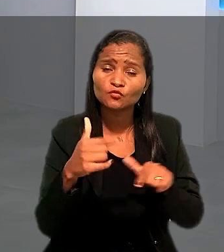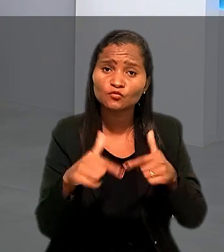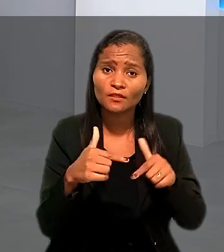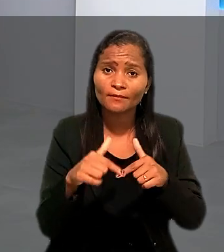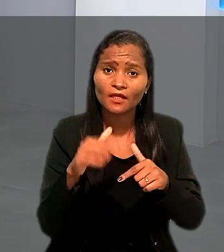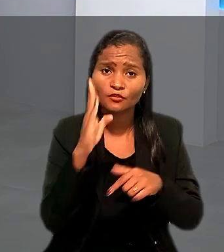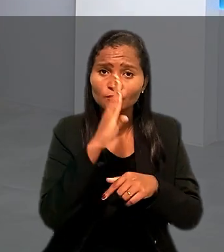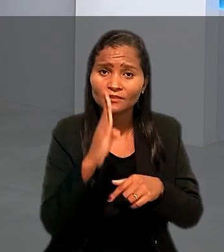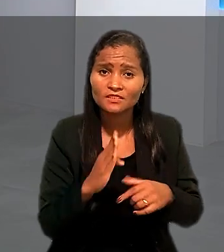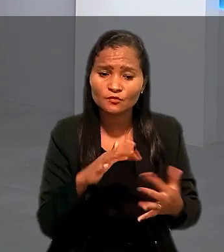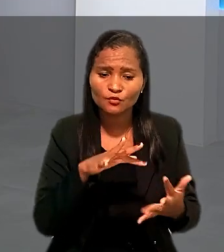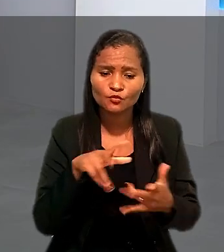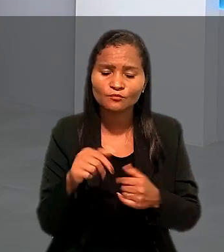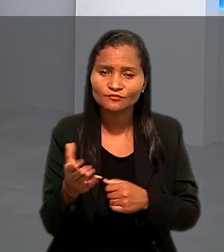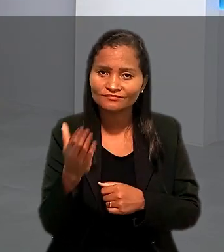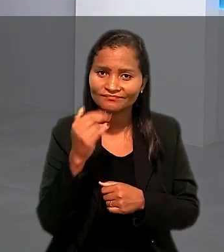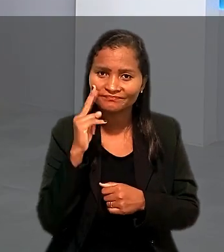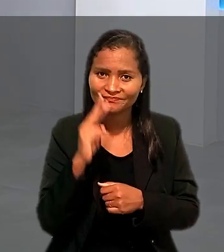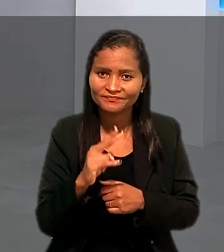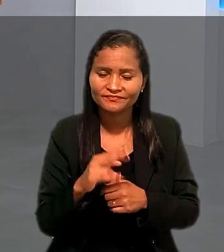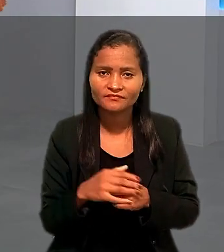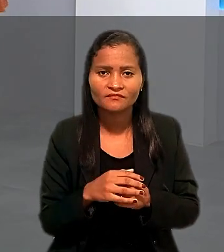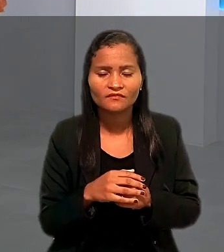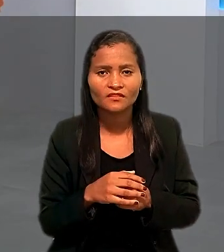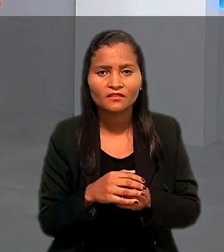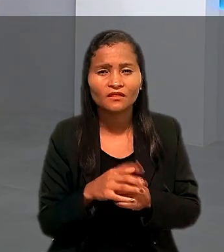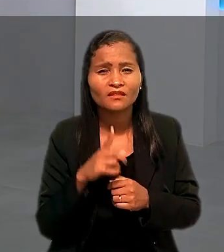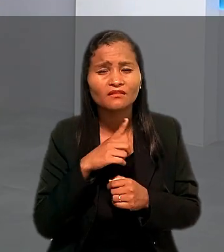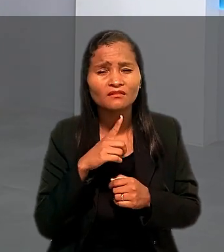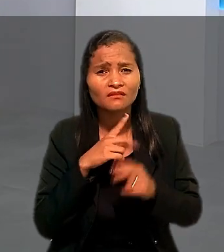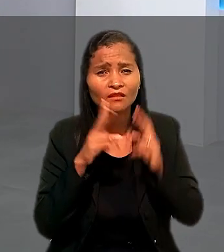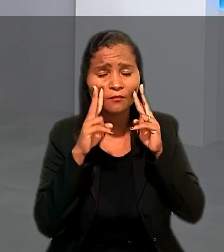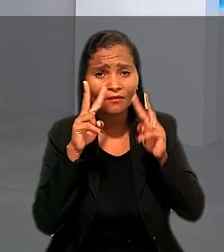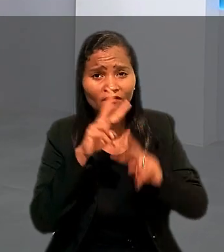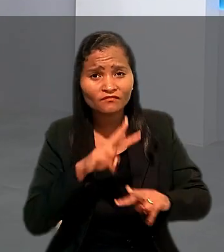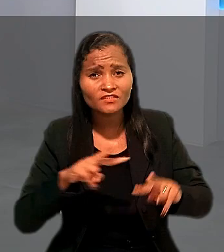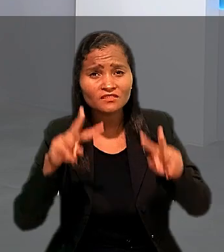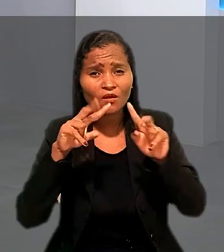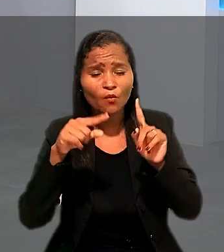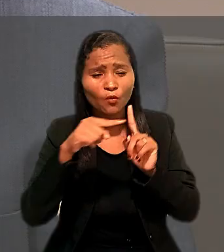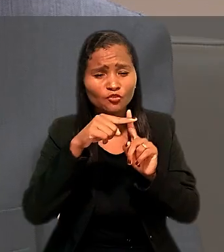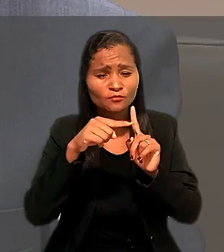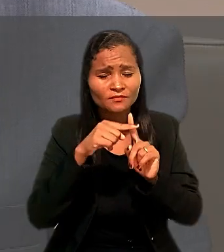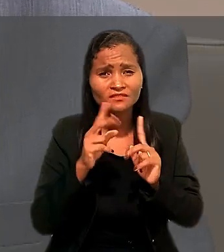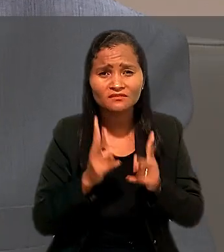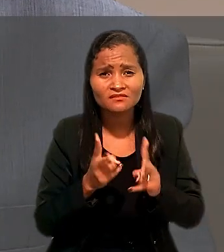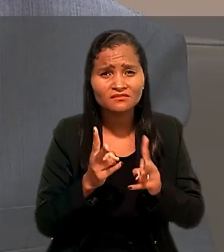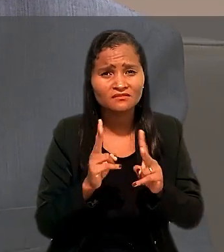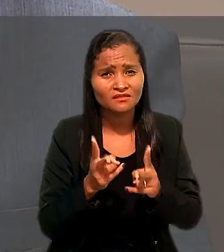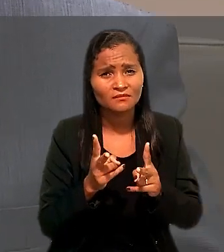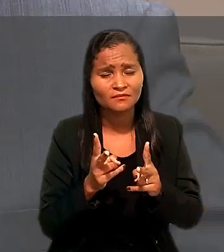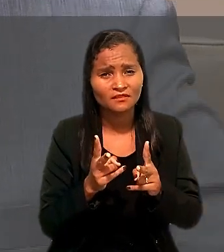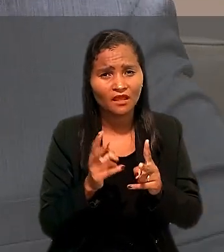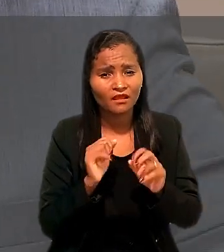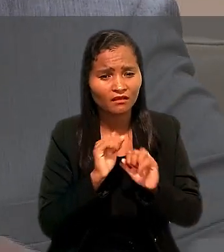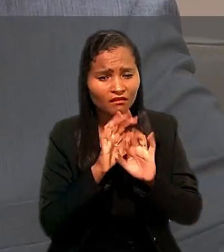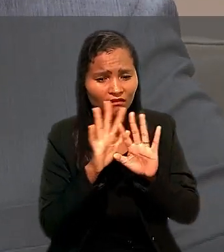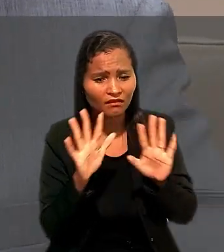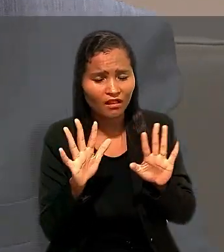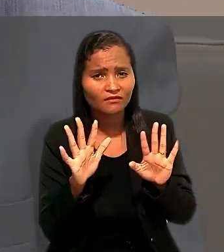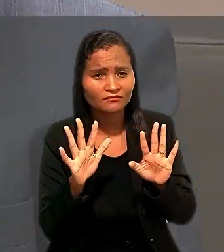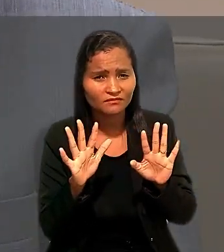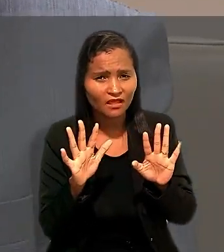no Brasil e no mundo. Vamos dar uma olhadinha. Tenho uma visão otimista sempre. Claro que